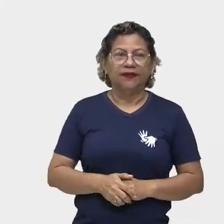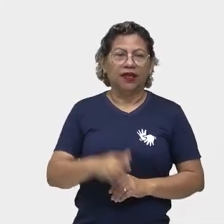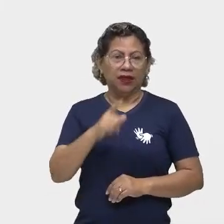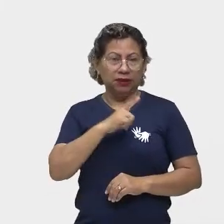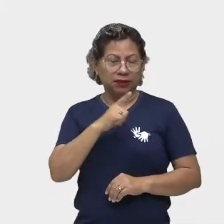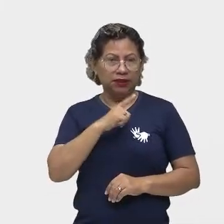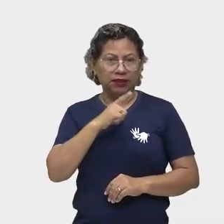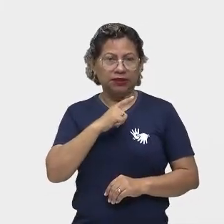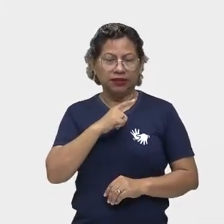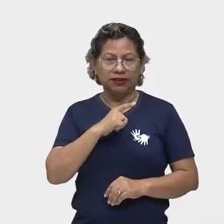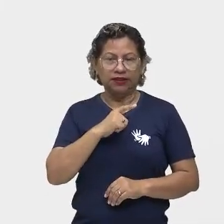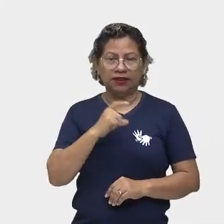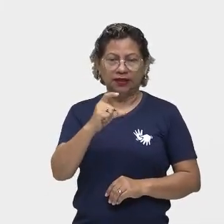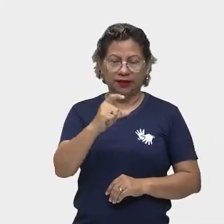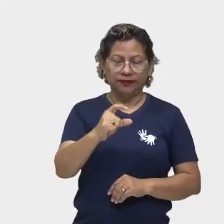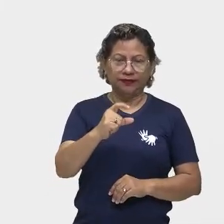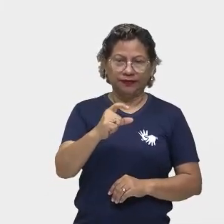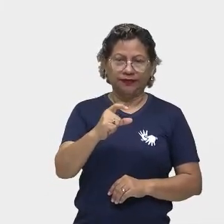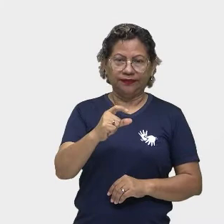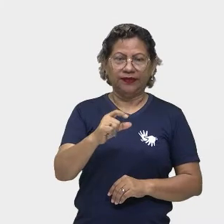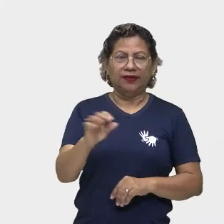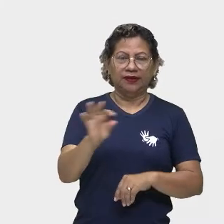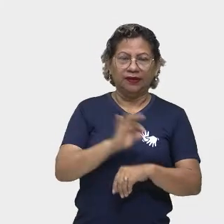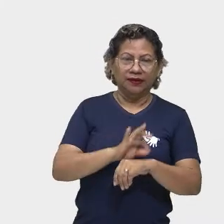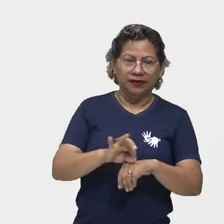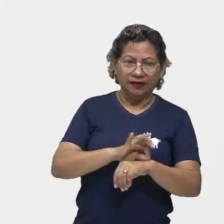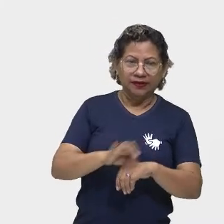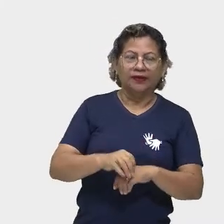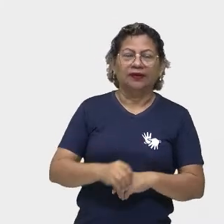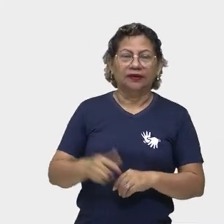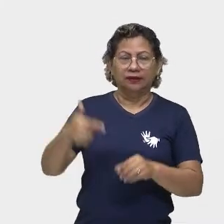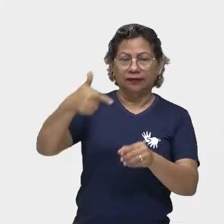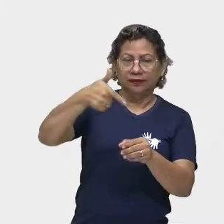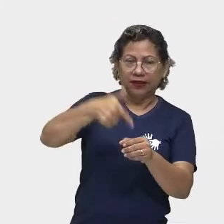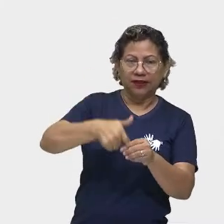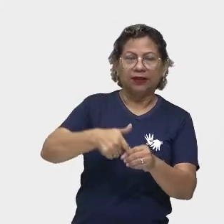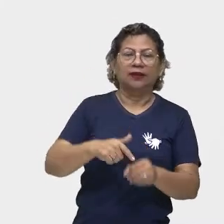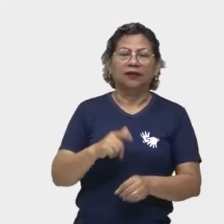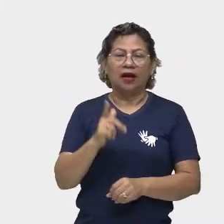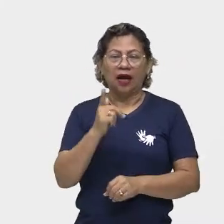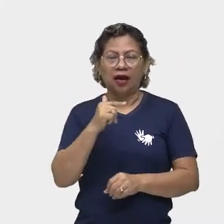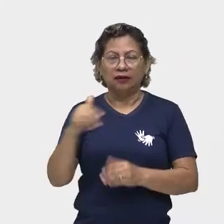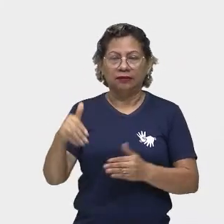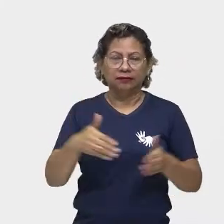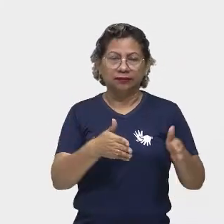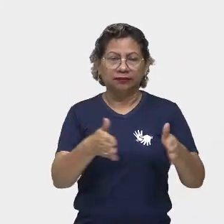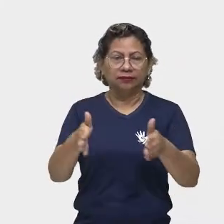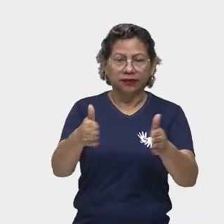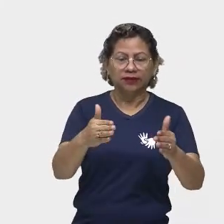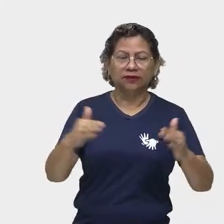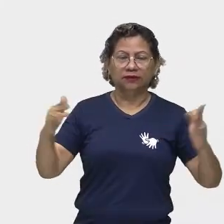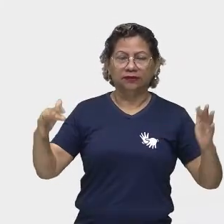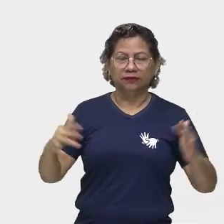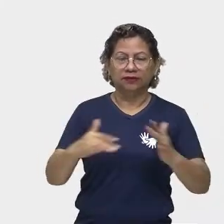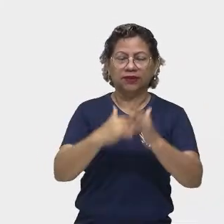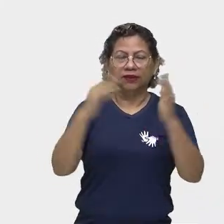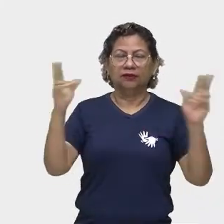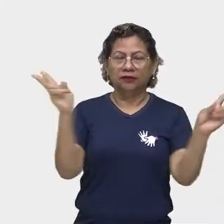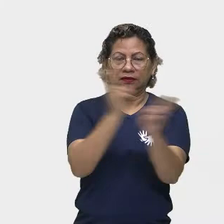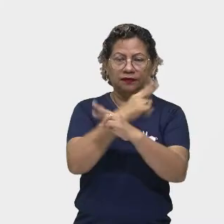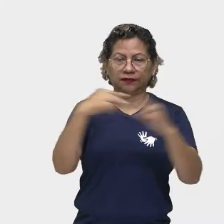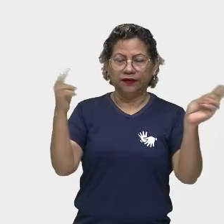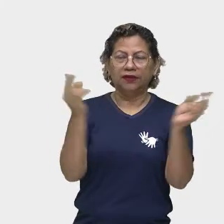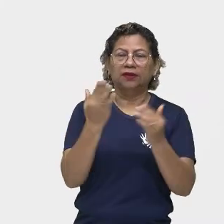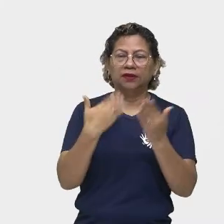tem um exemplo do carvão, do petróleo, água dos rios e dos oceanos, vento e alimentos. E a gente tem uma imagem